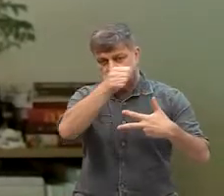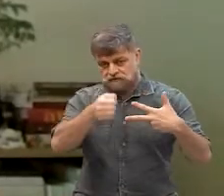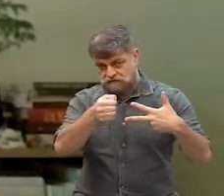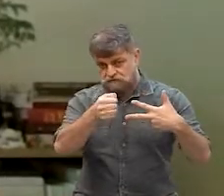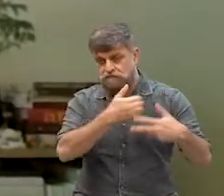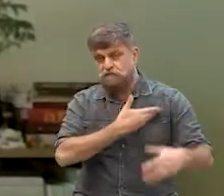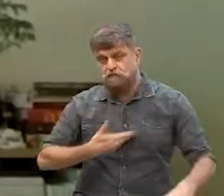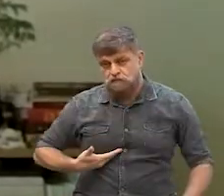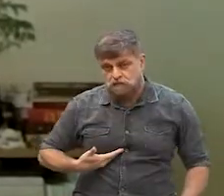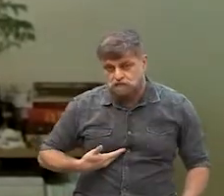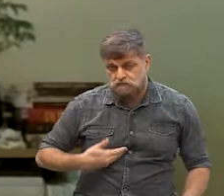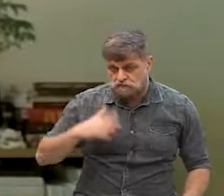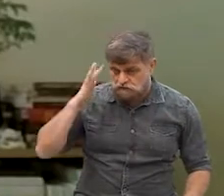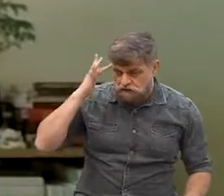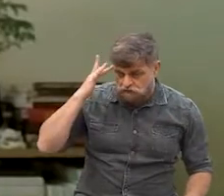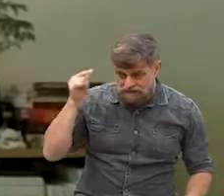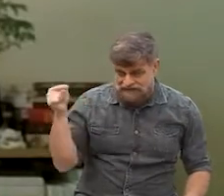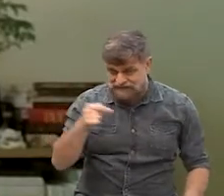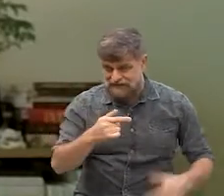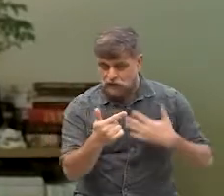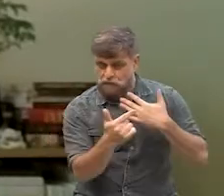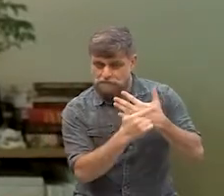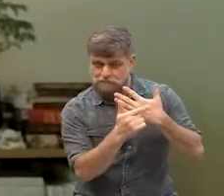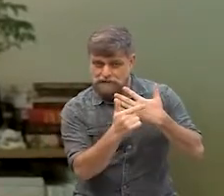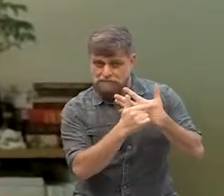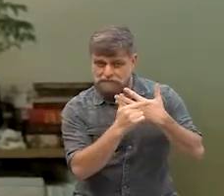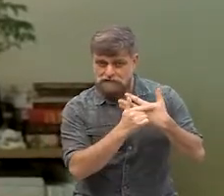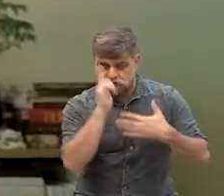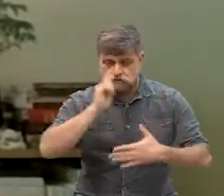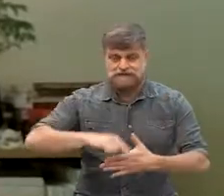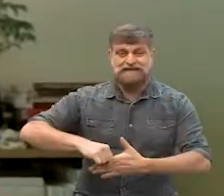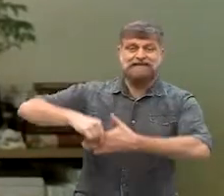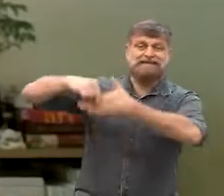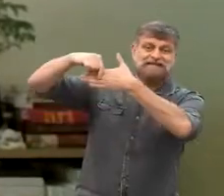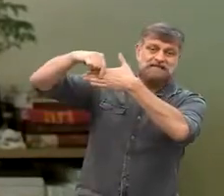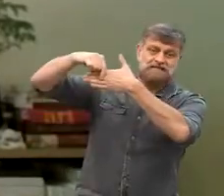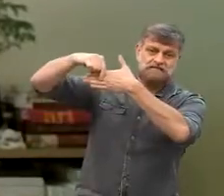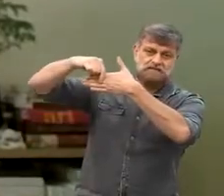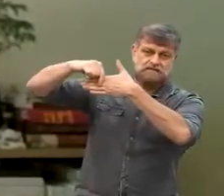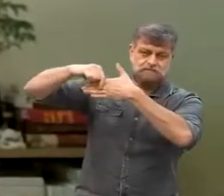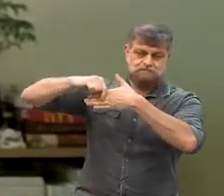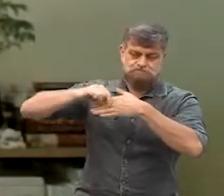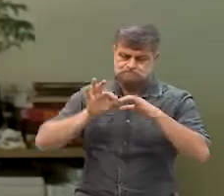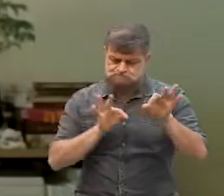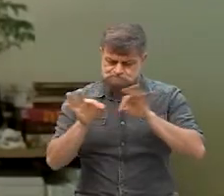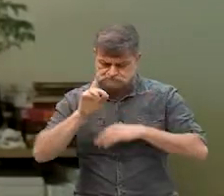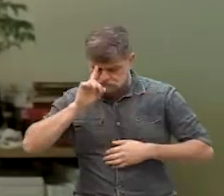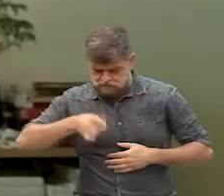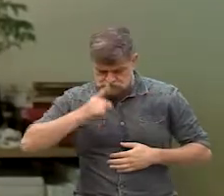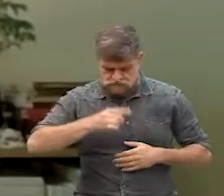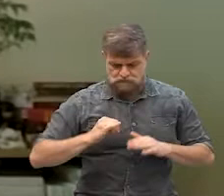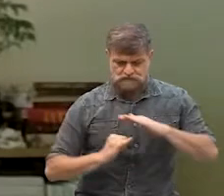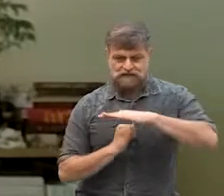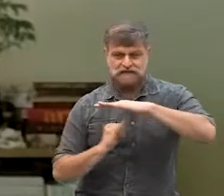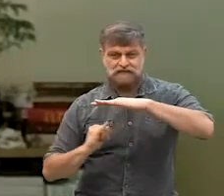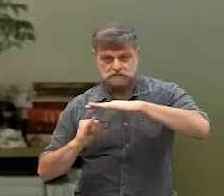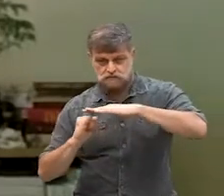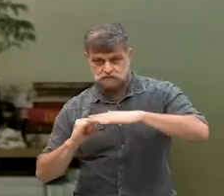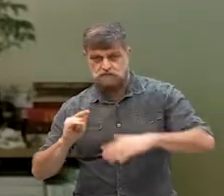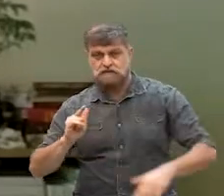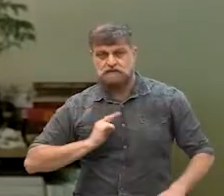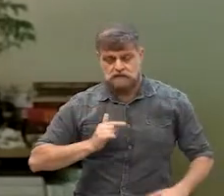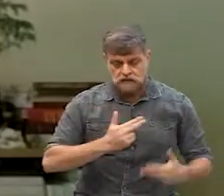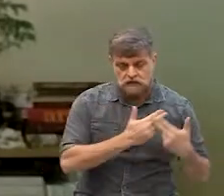público. O que eu acho é que ele tem um papel de liderança nesse processo, né? Essas instituições, elas